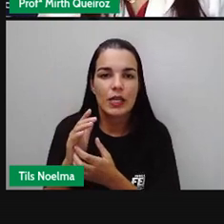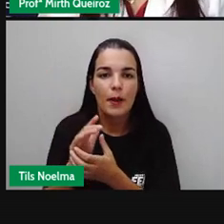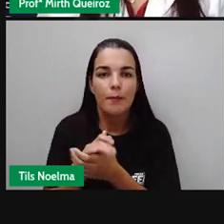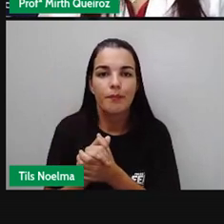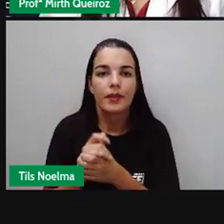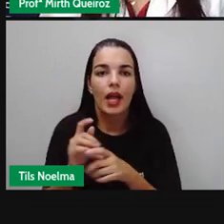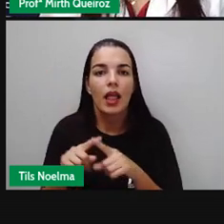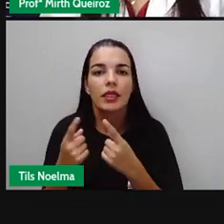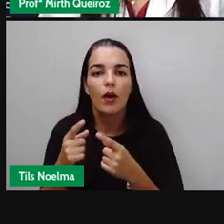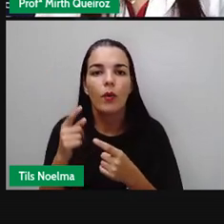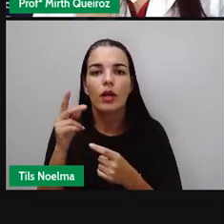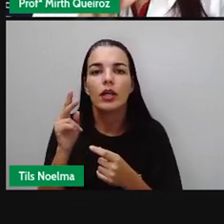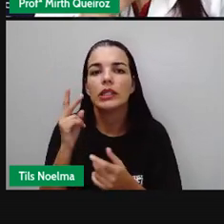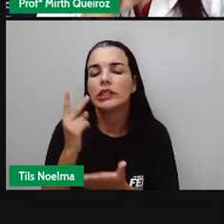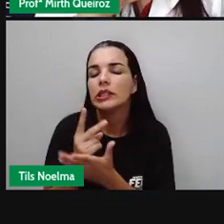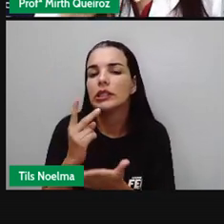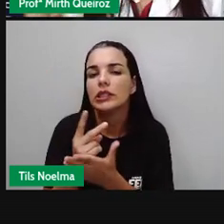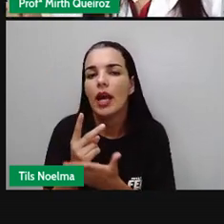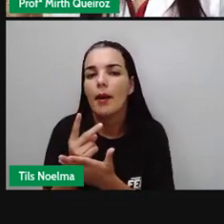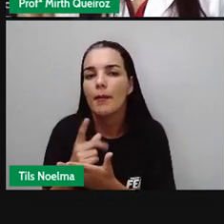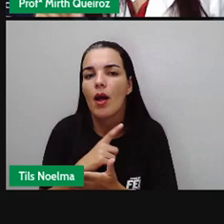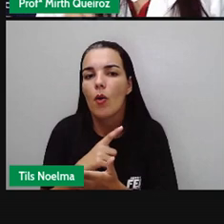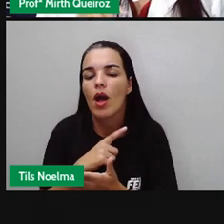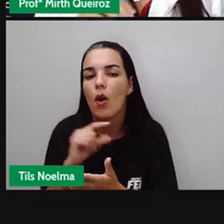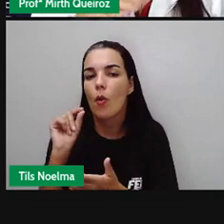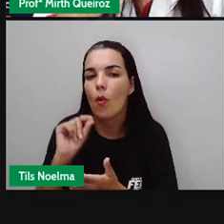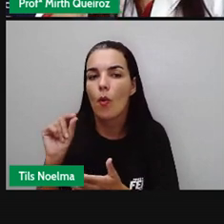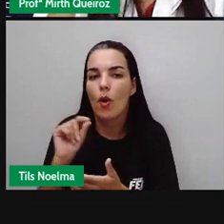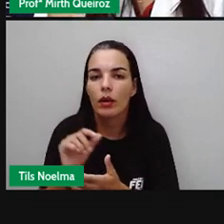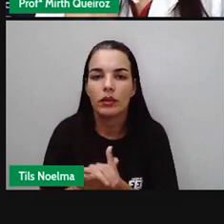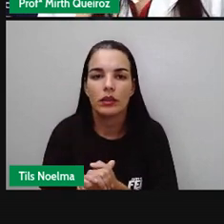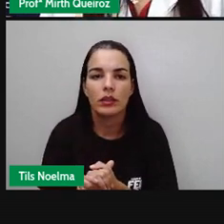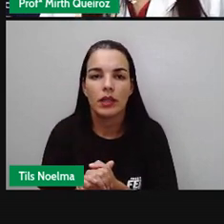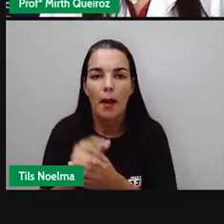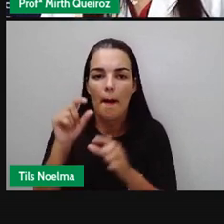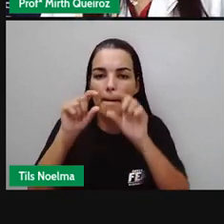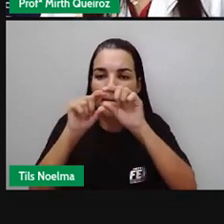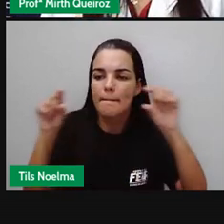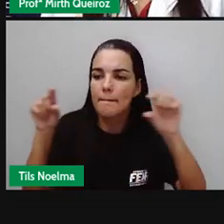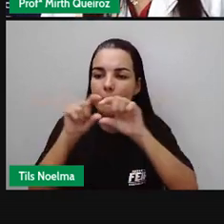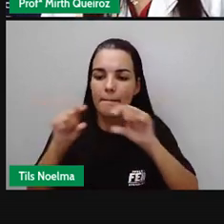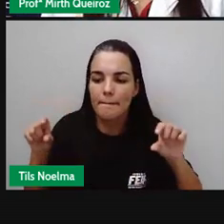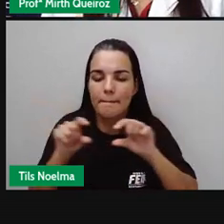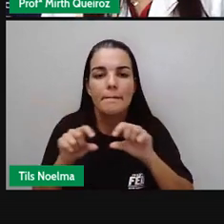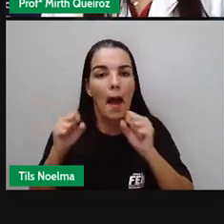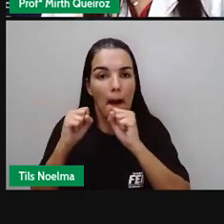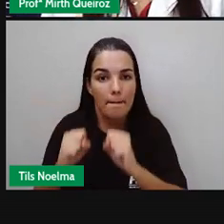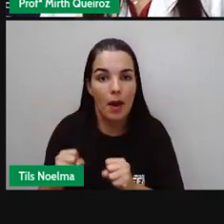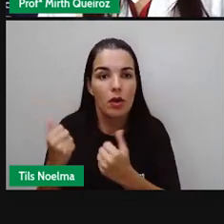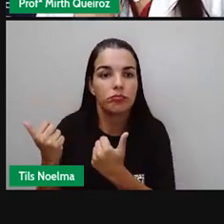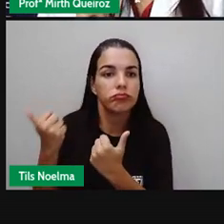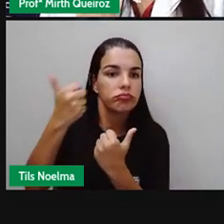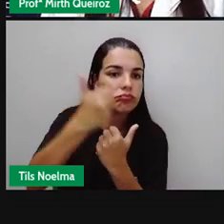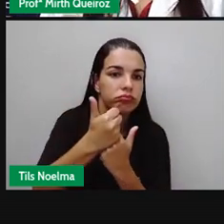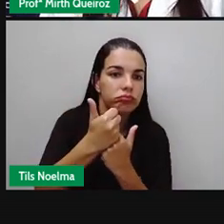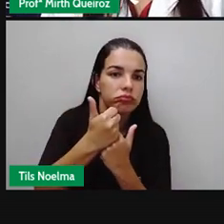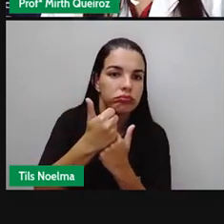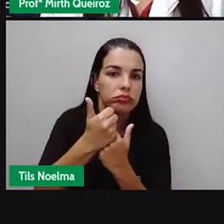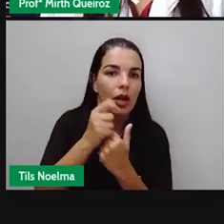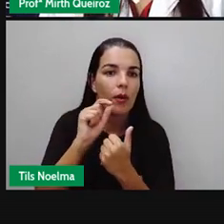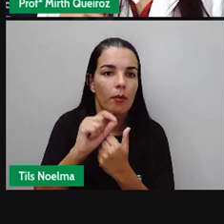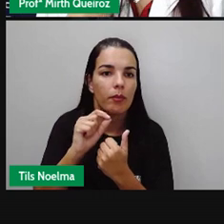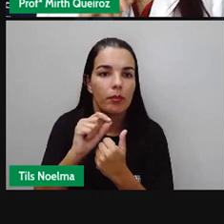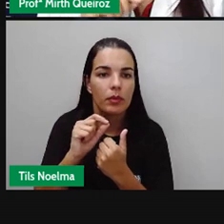Em pontos de partida, nós podemos colocar essas frases aí, essas pequenas frases, né? Sabendo